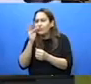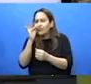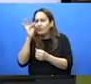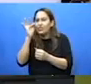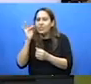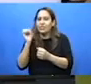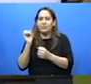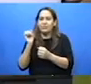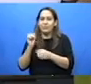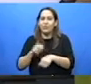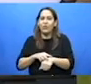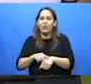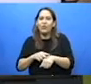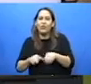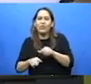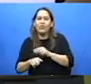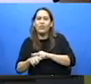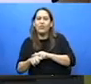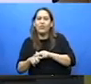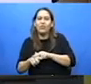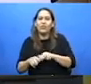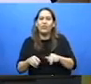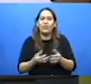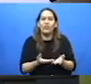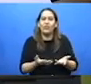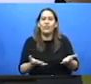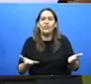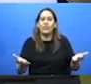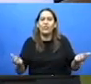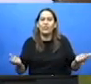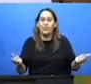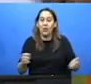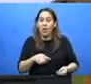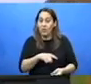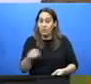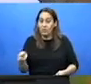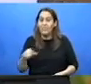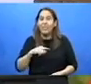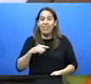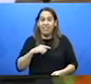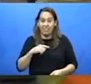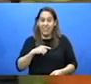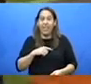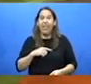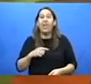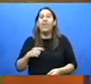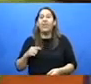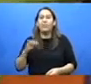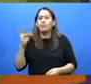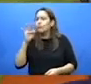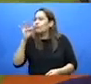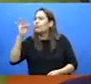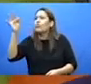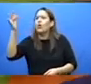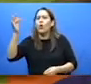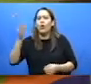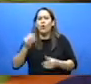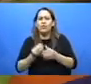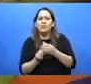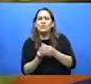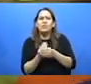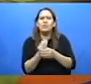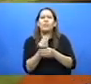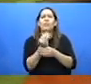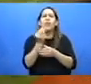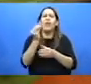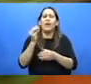Número 1. Você tem um jardim em sua casa? Ou vasos de plantas? Quem cuida deles? E aí, você aí na sua